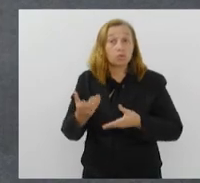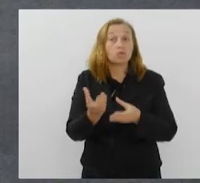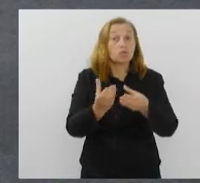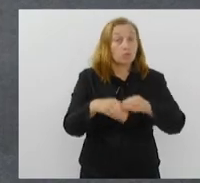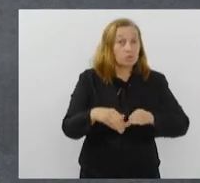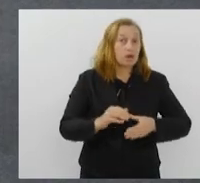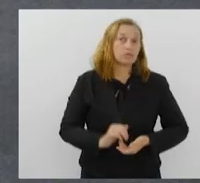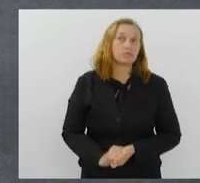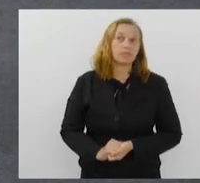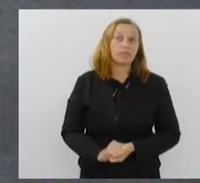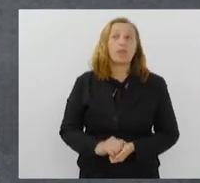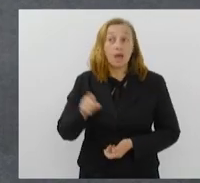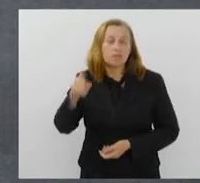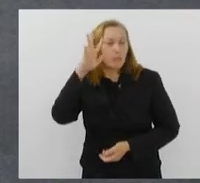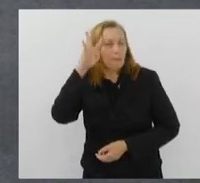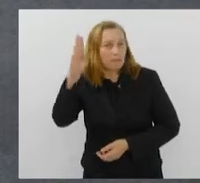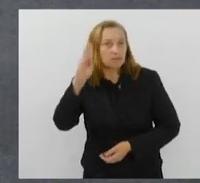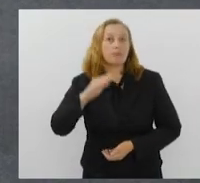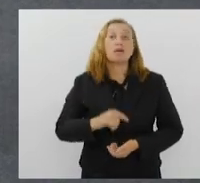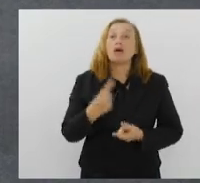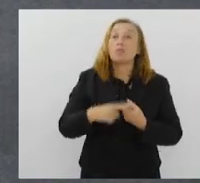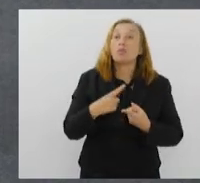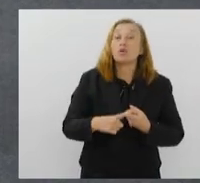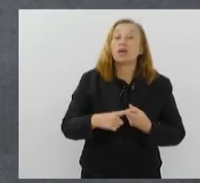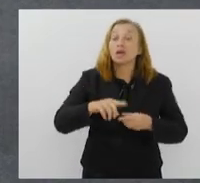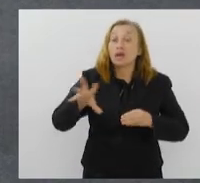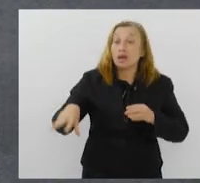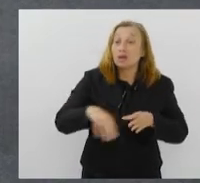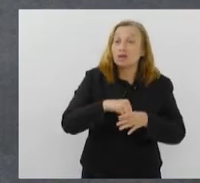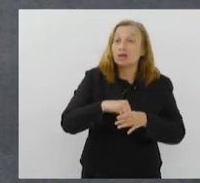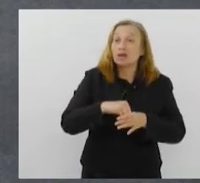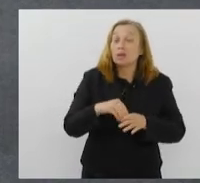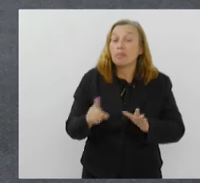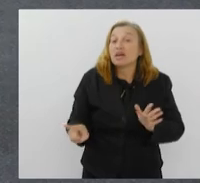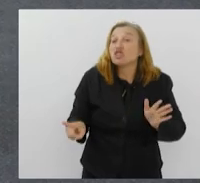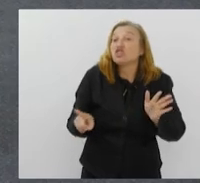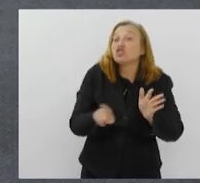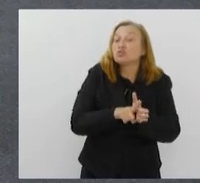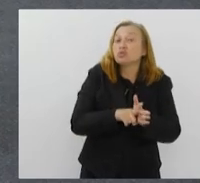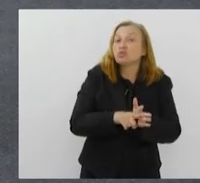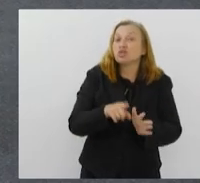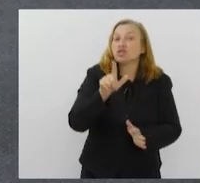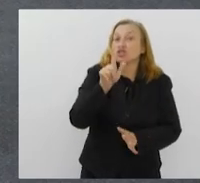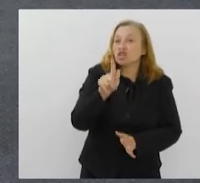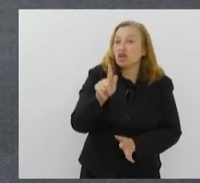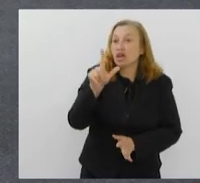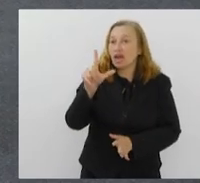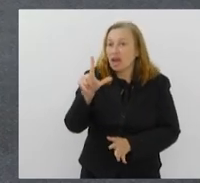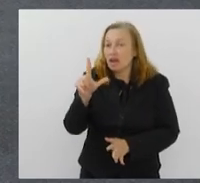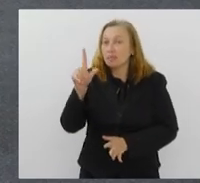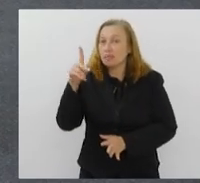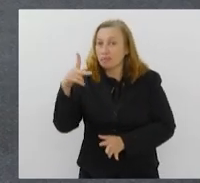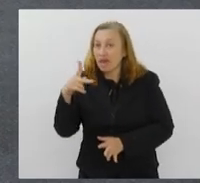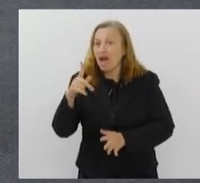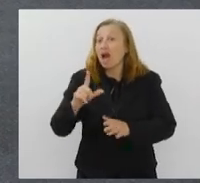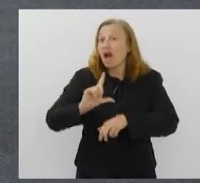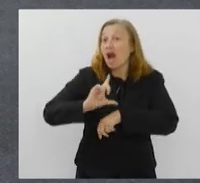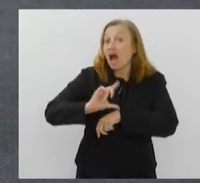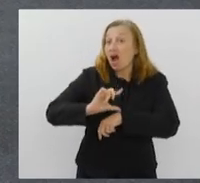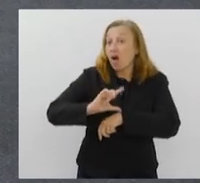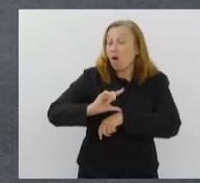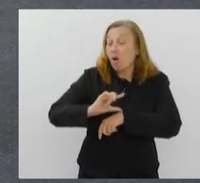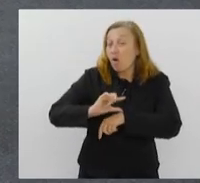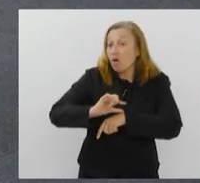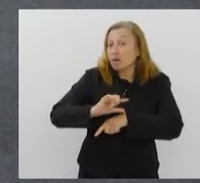concursados. Eles são fundamentais, porque a migração é para reduzir a GLP, a hora extra do professor que tapa buraco